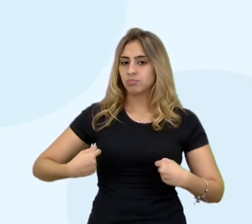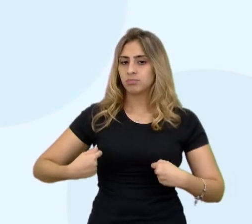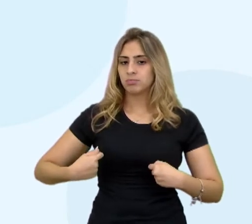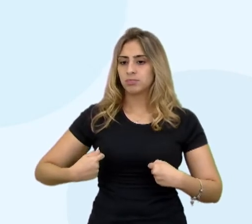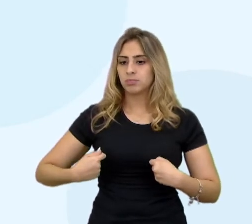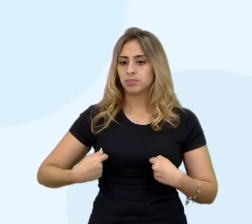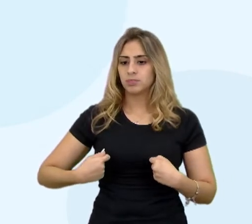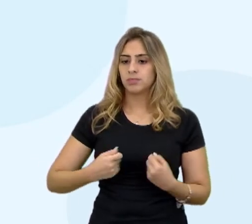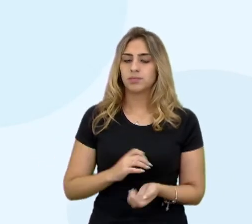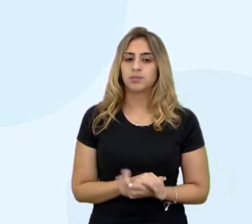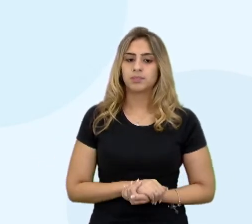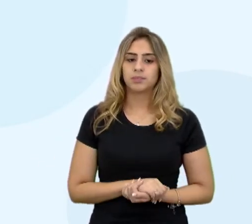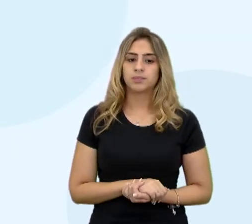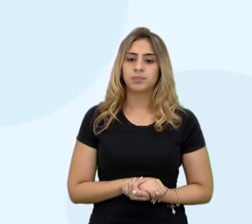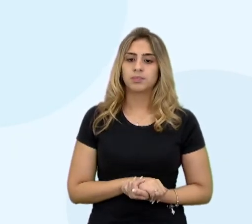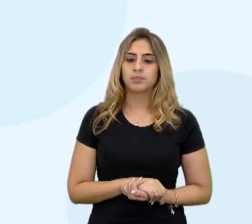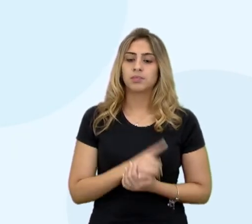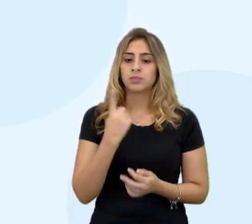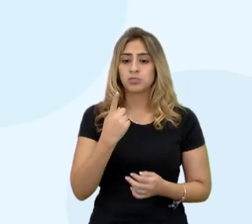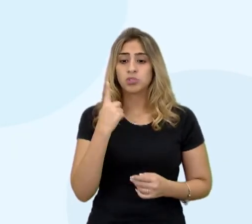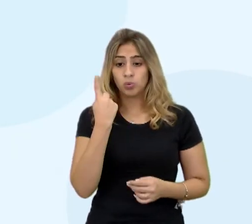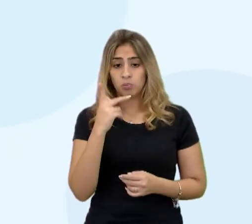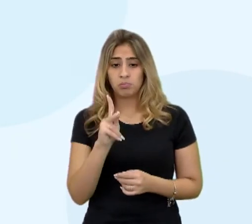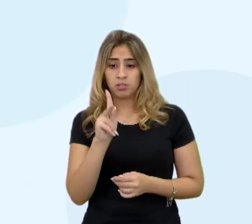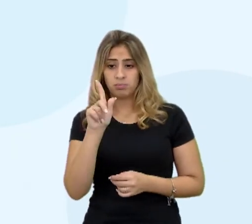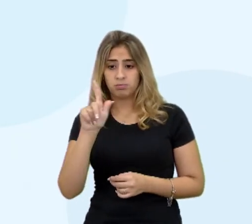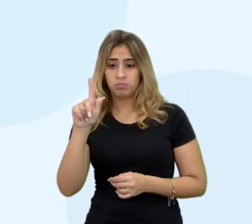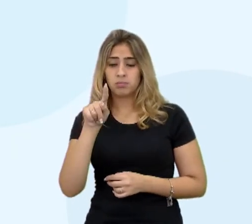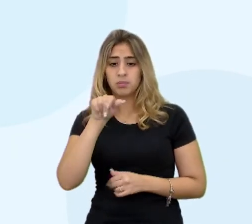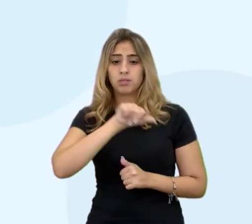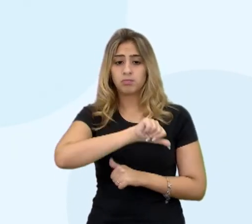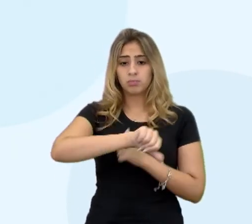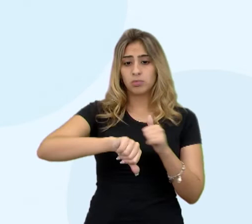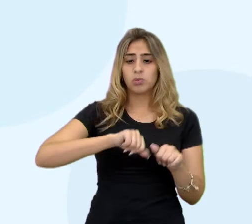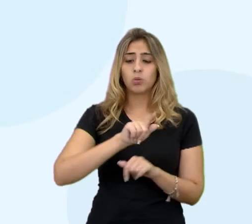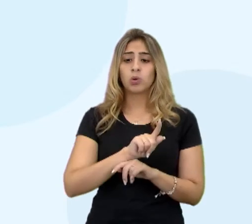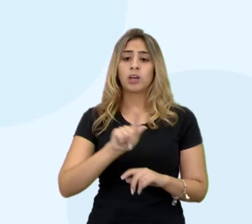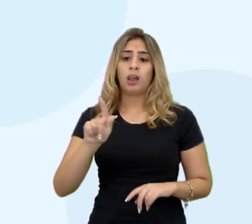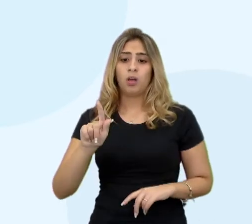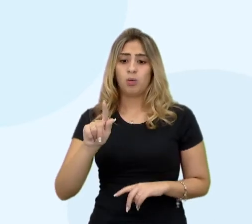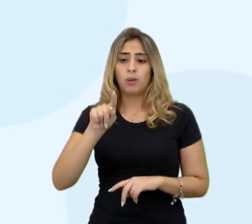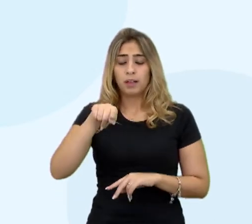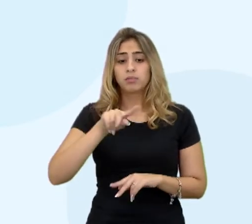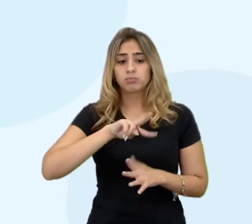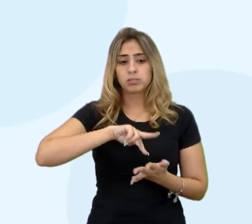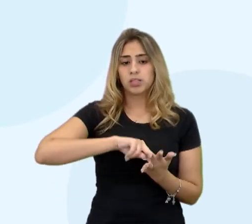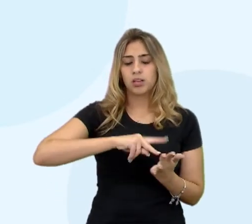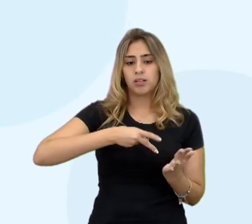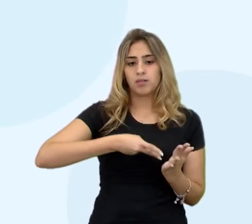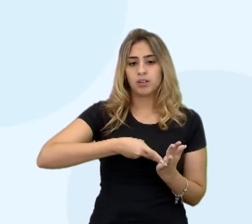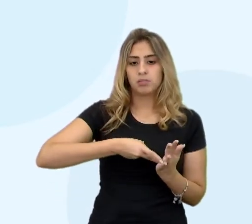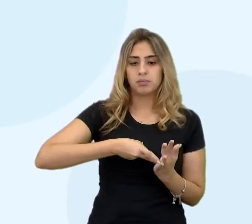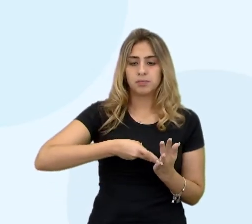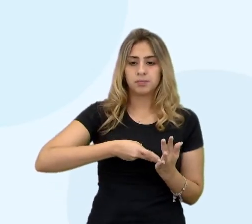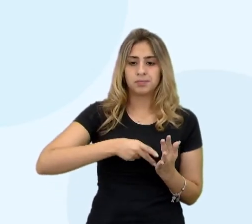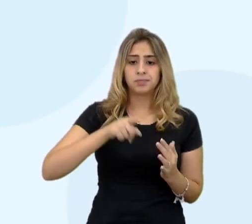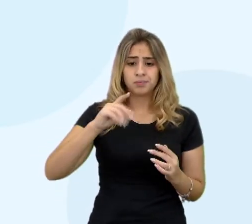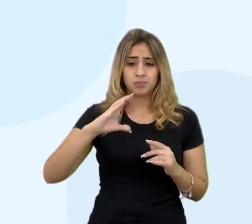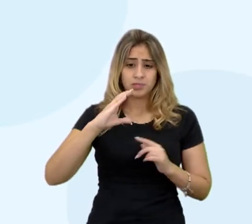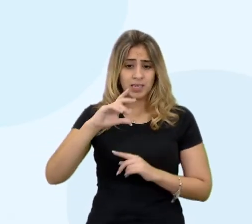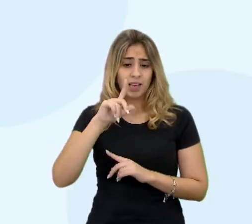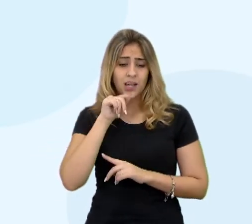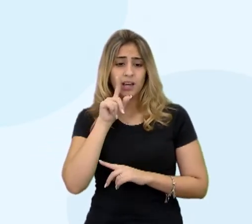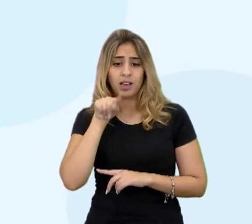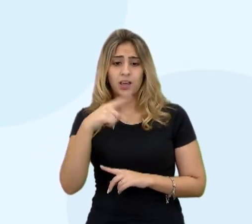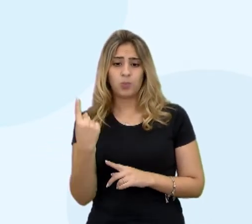da água precisa de 1 caloria para variar 1 grau, tá certo? É isso que significa. Então, o Czinho da água